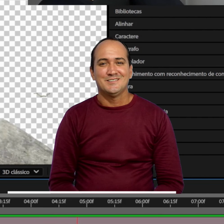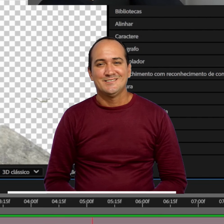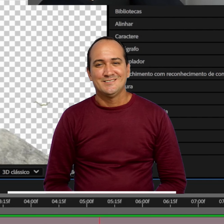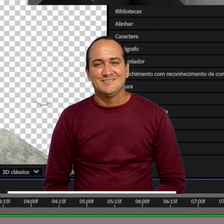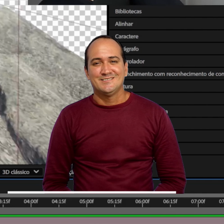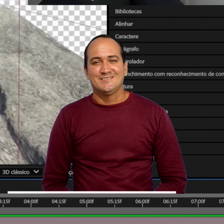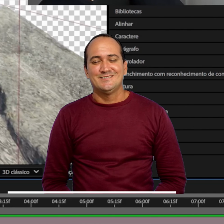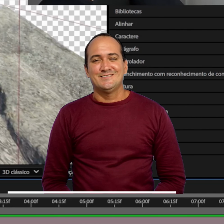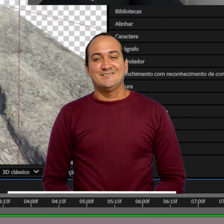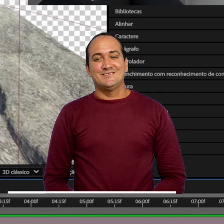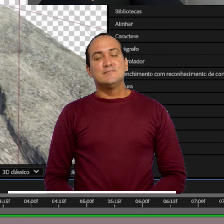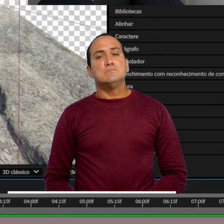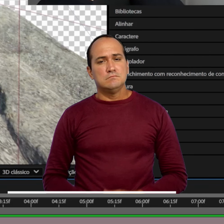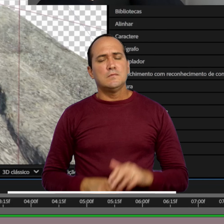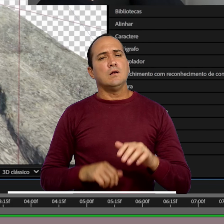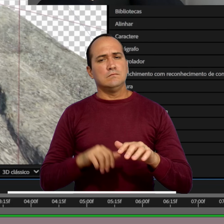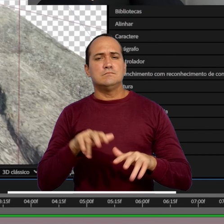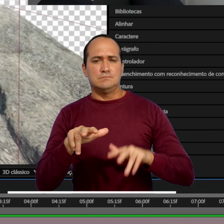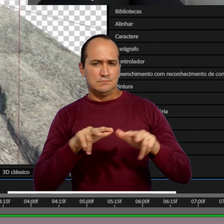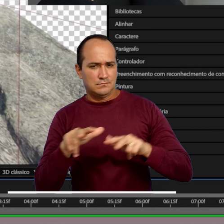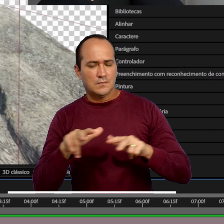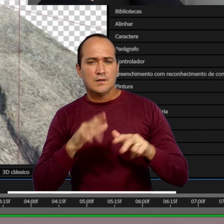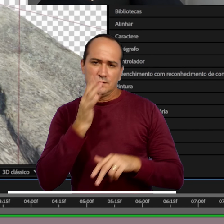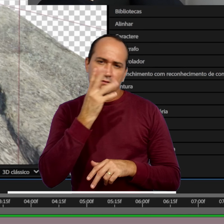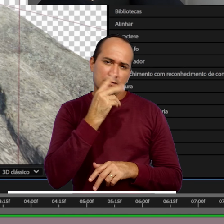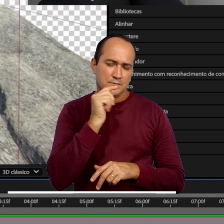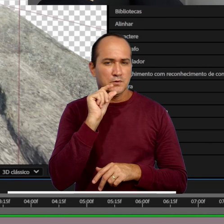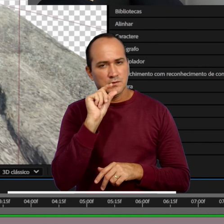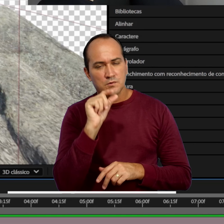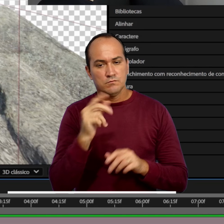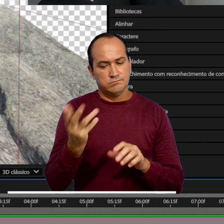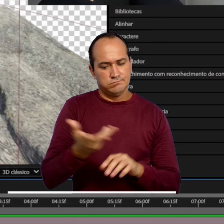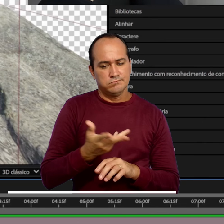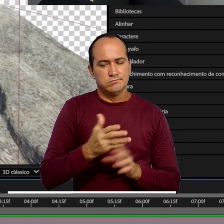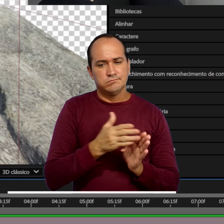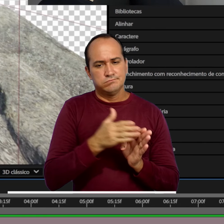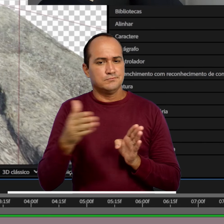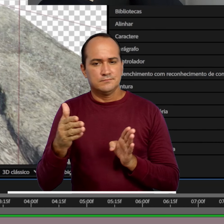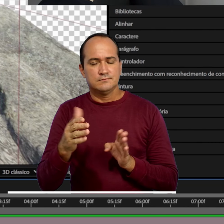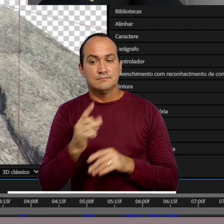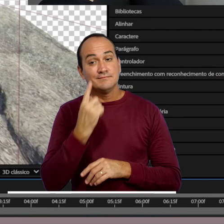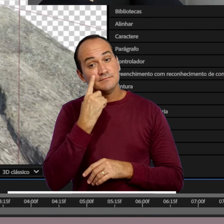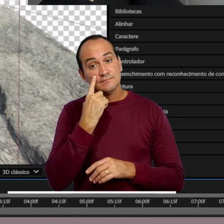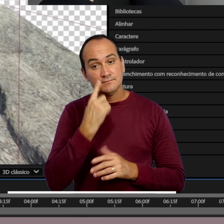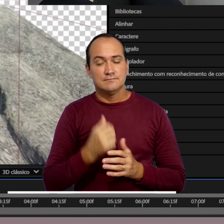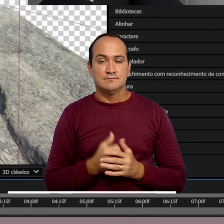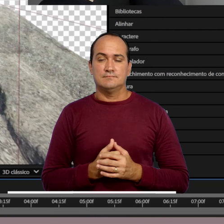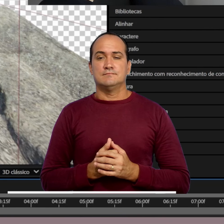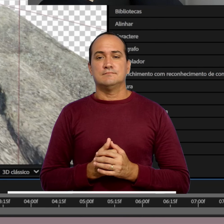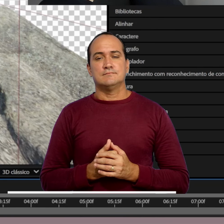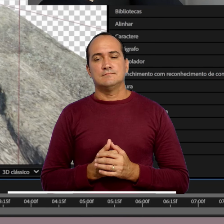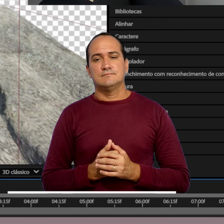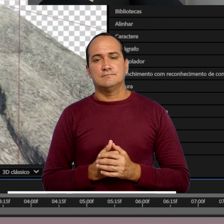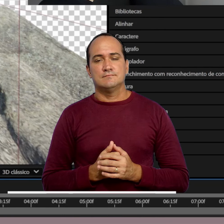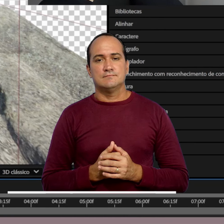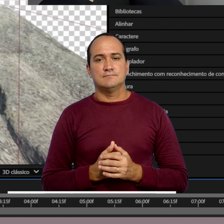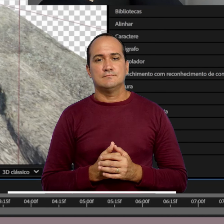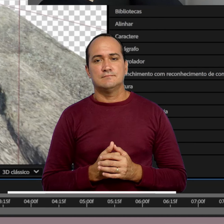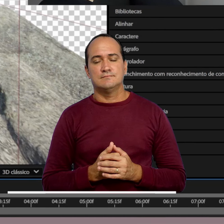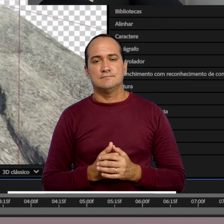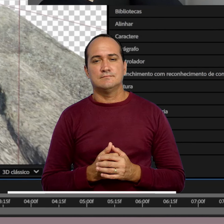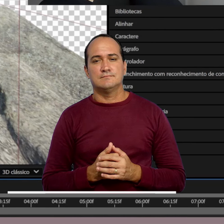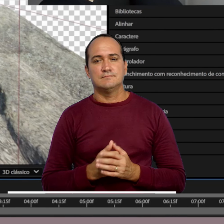Olha só, vocês viram ele andando um pouquinho ainda? Ele se move, né? Só que como ele demora um pouco para se mover, eu vou adiantar um pouco esse vídeo aqui, ó, para